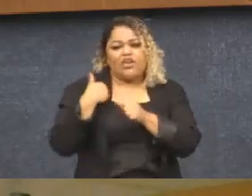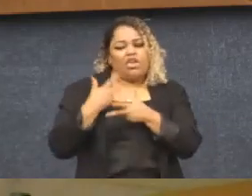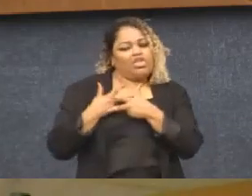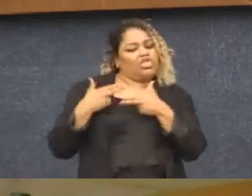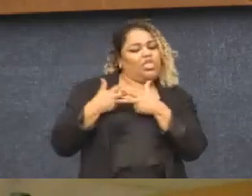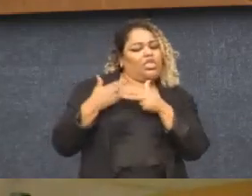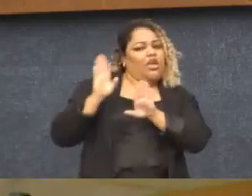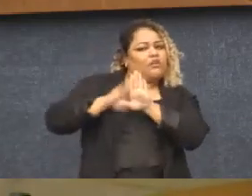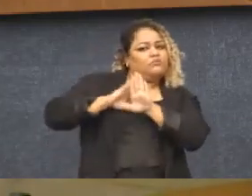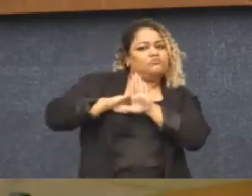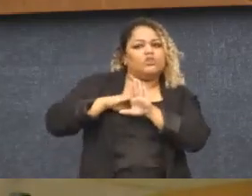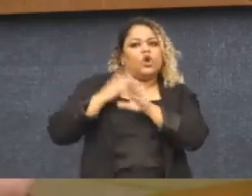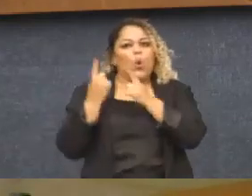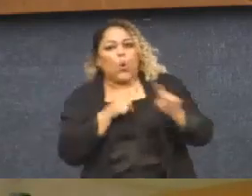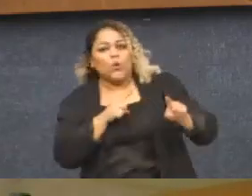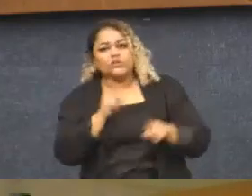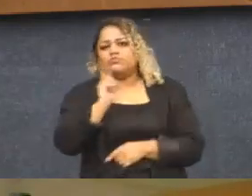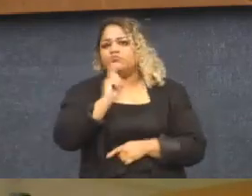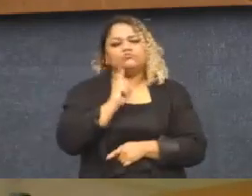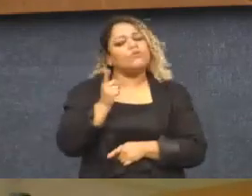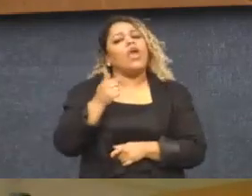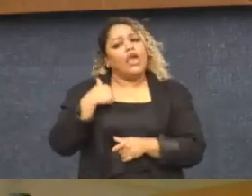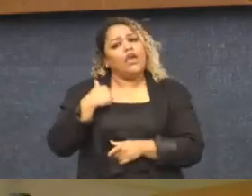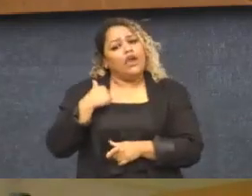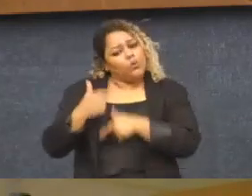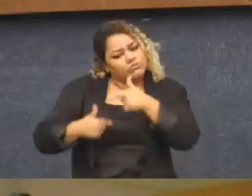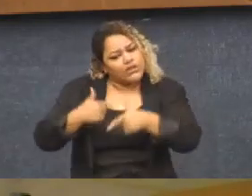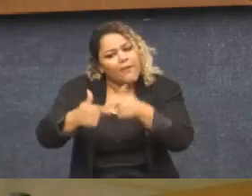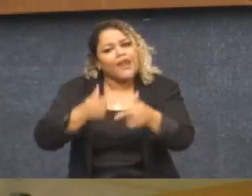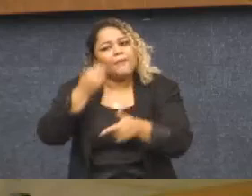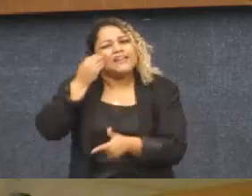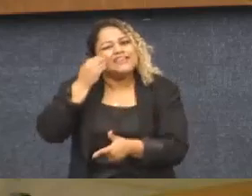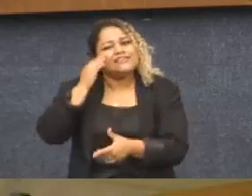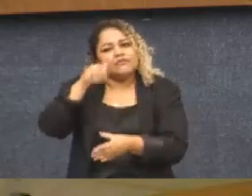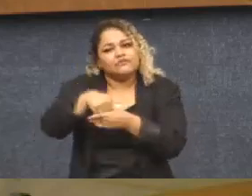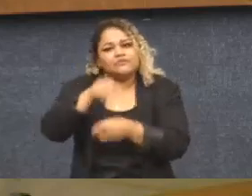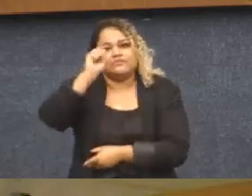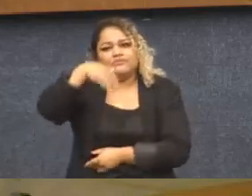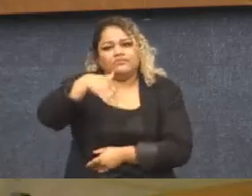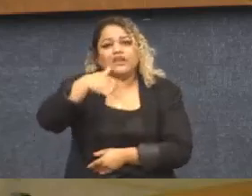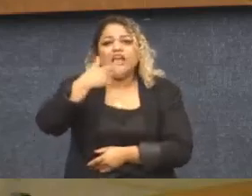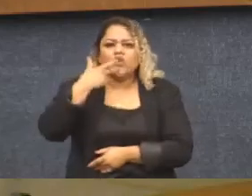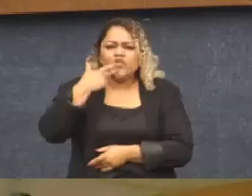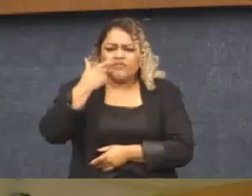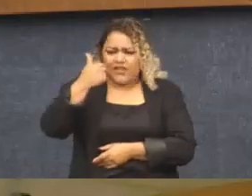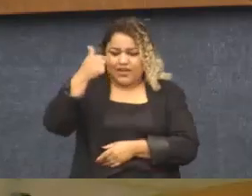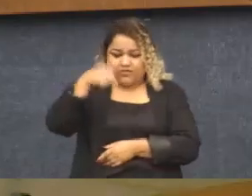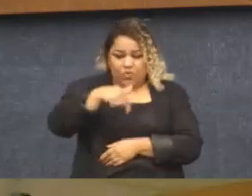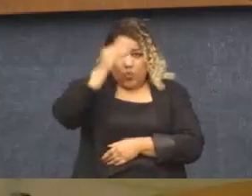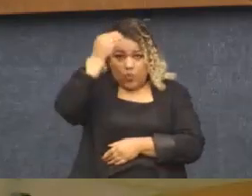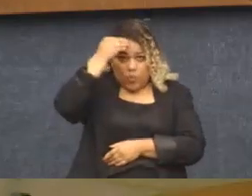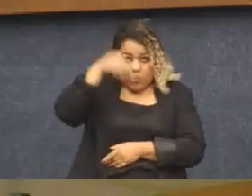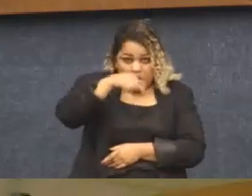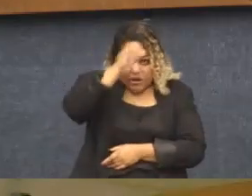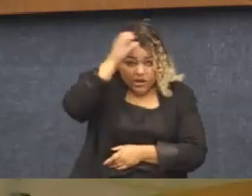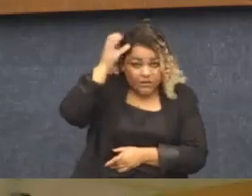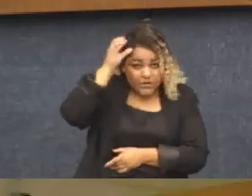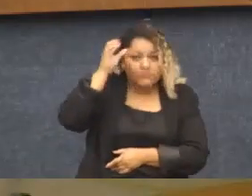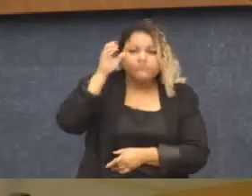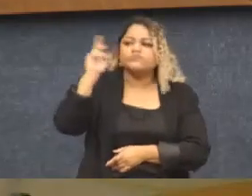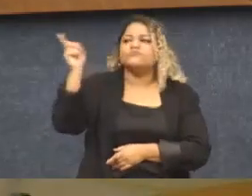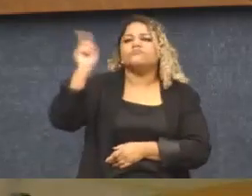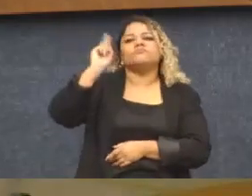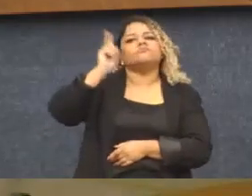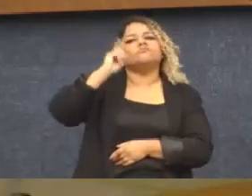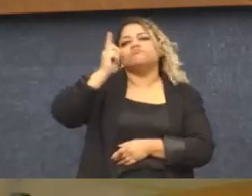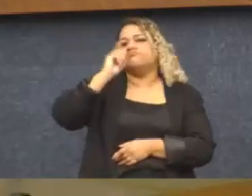atuando contra, eu atuei a favor. Então, agora, não vem jogar nas costas da Câmara Municipal, não.